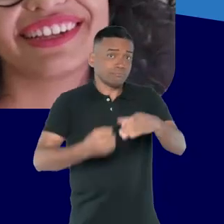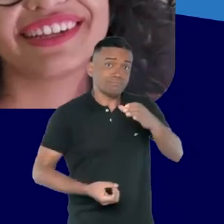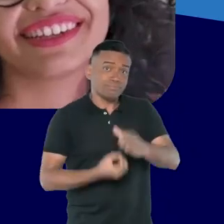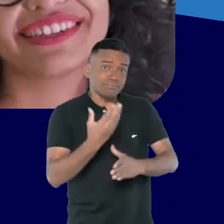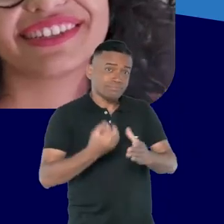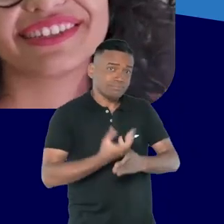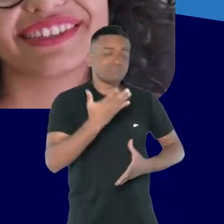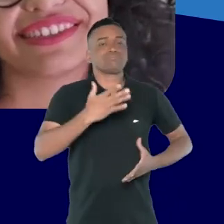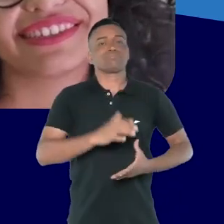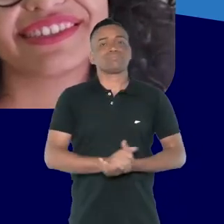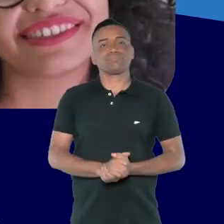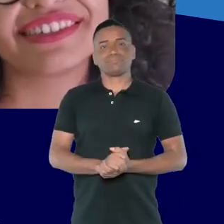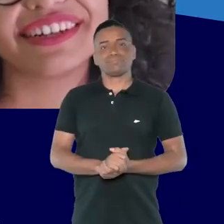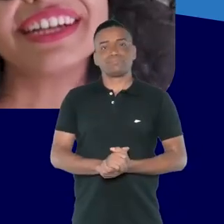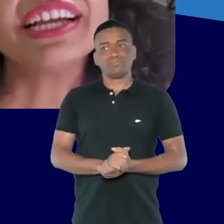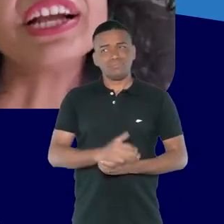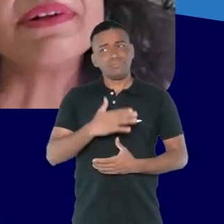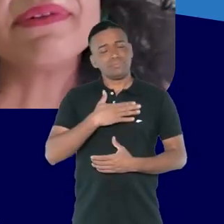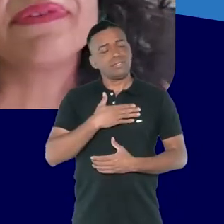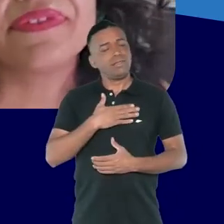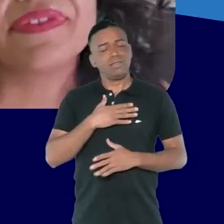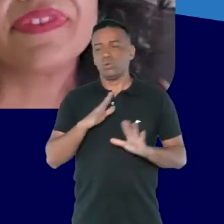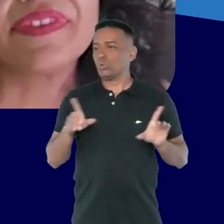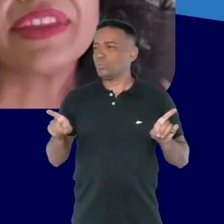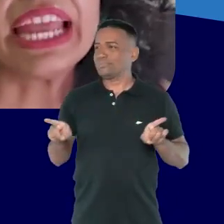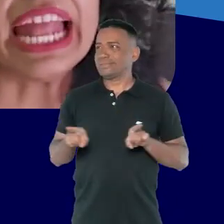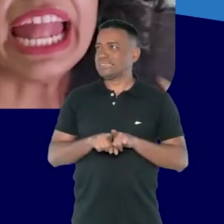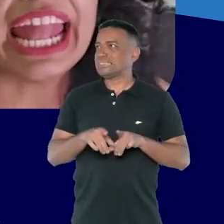mais no sentido literário, né, de produção?